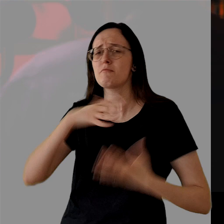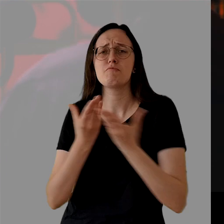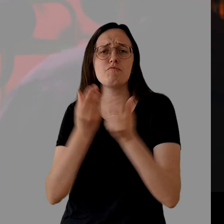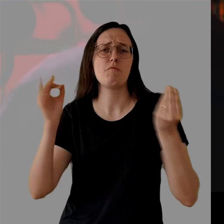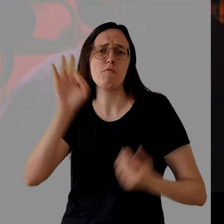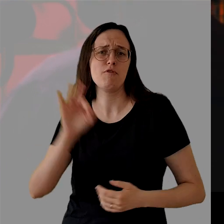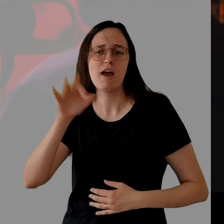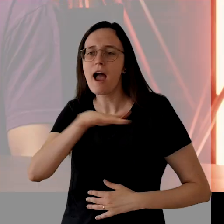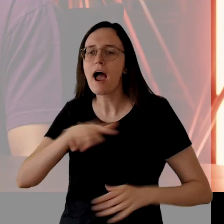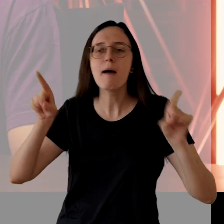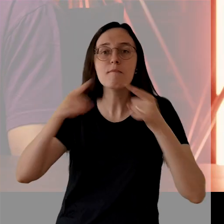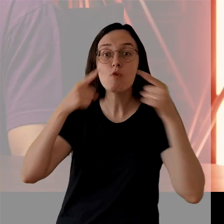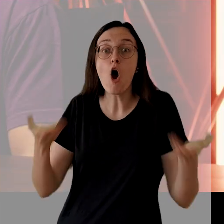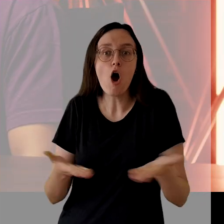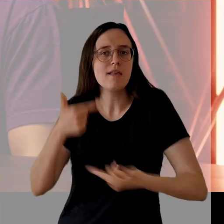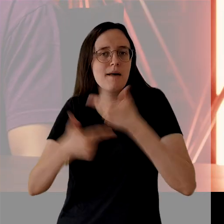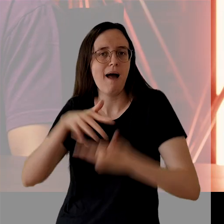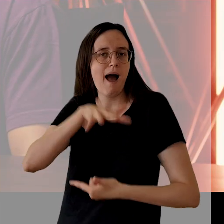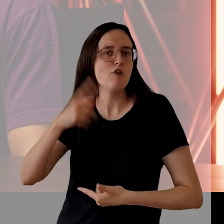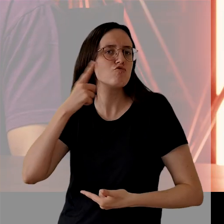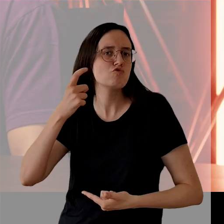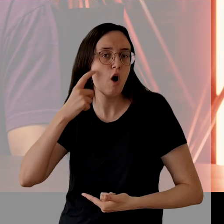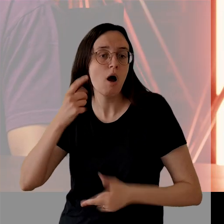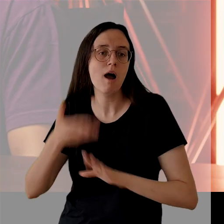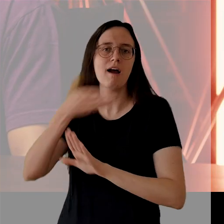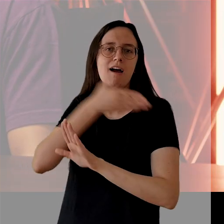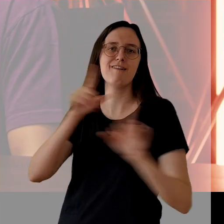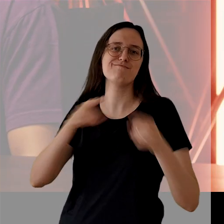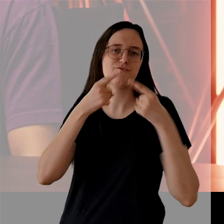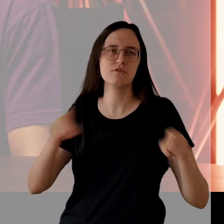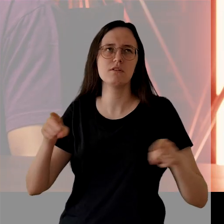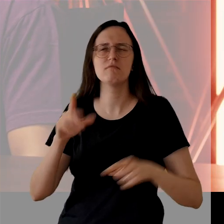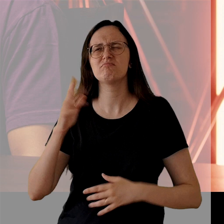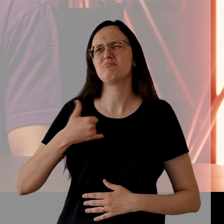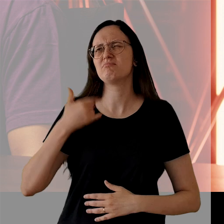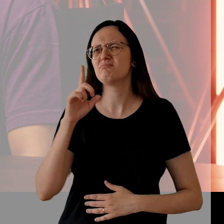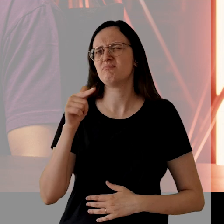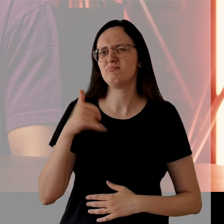começaram na música. E ali, por volta dos 17 anos, tentei